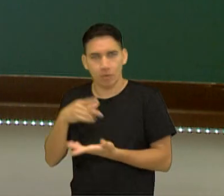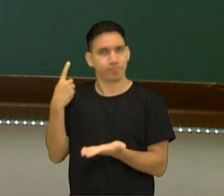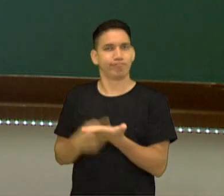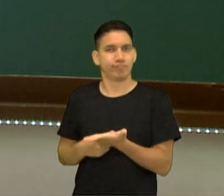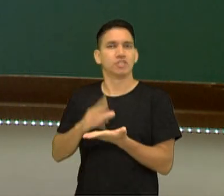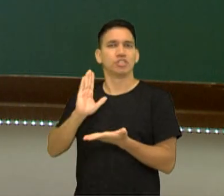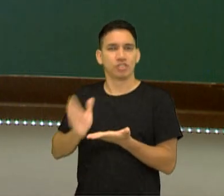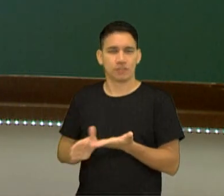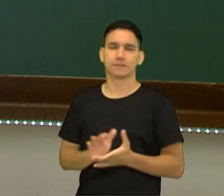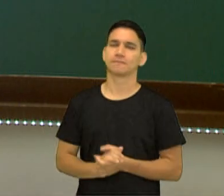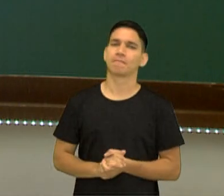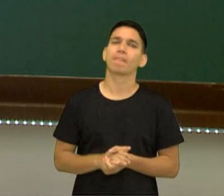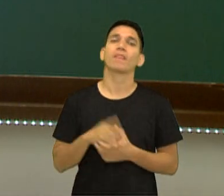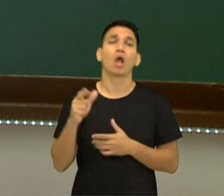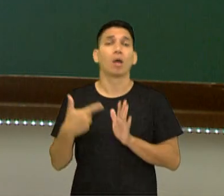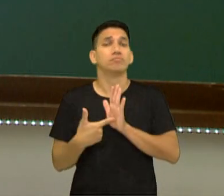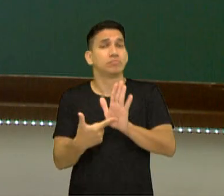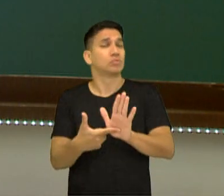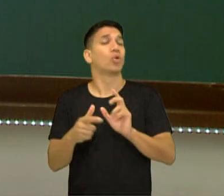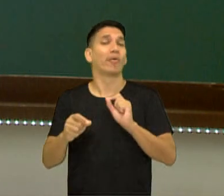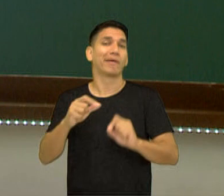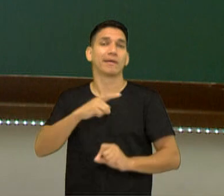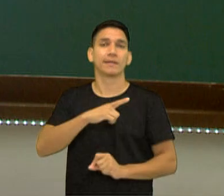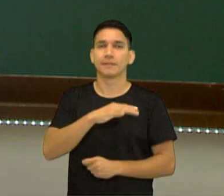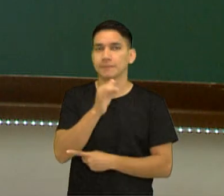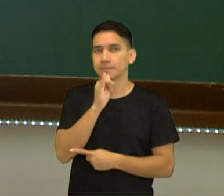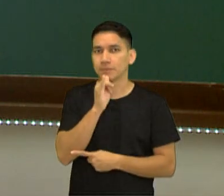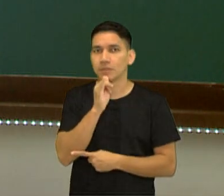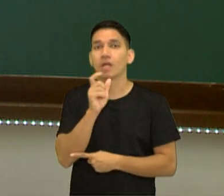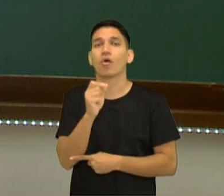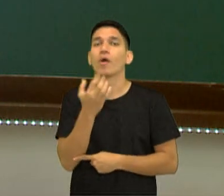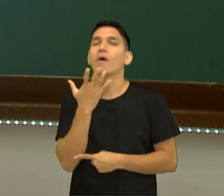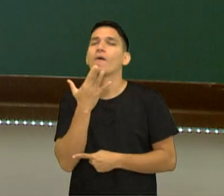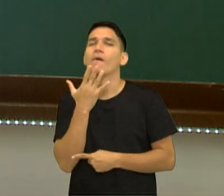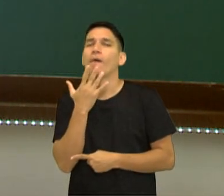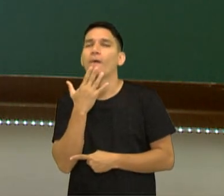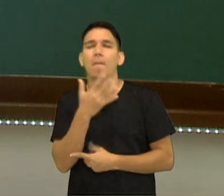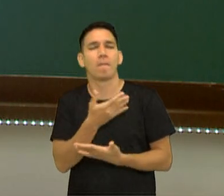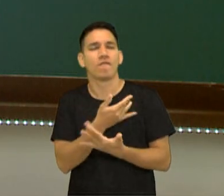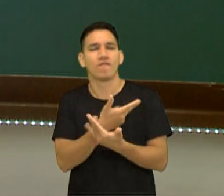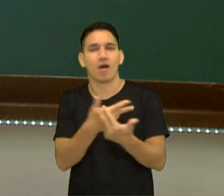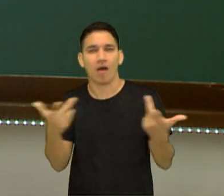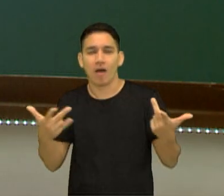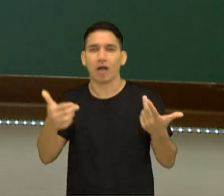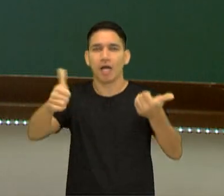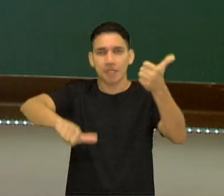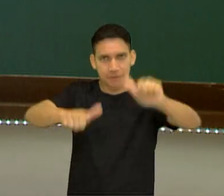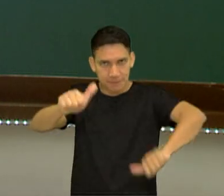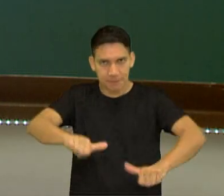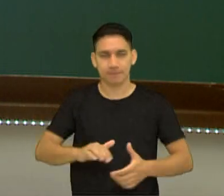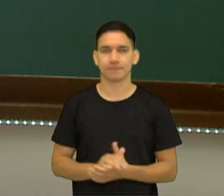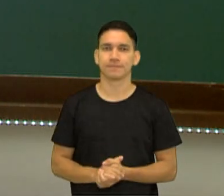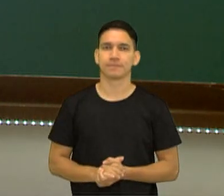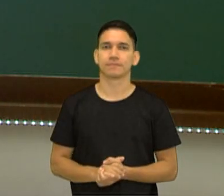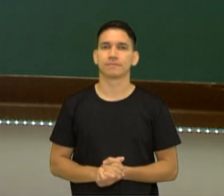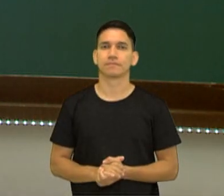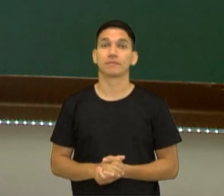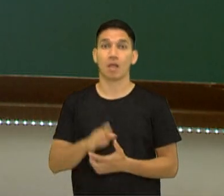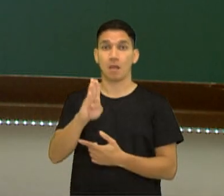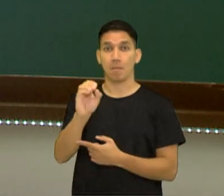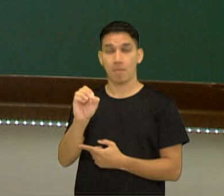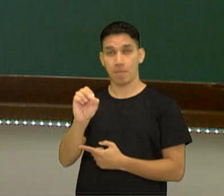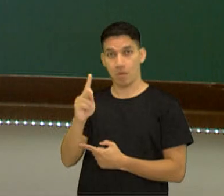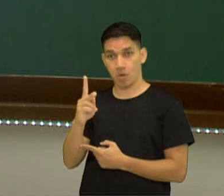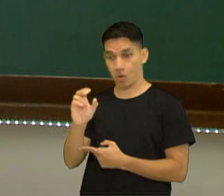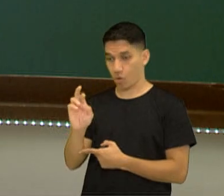gente vai ter aí a representação, por exemplo, das cores dos elementos químicos. O Bohr determinou que cada uma das